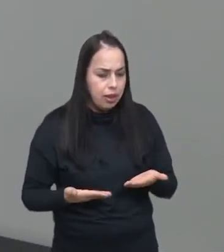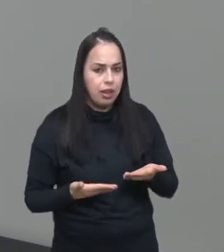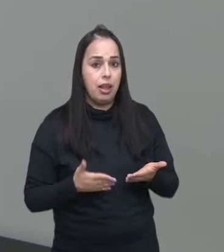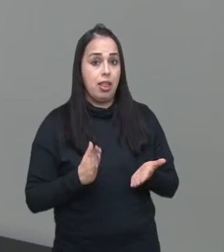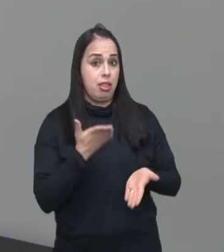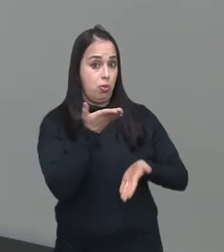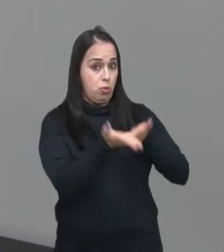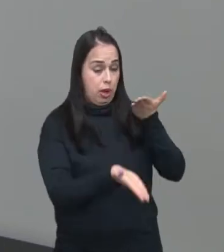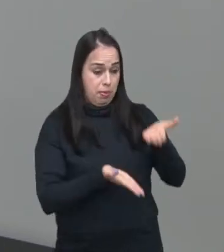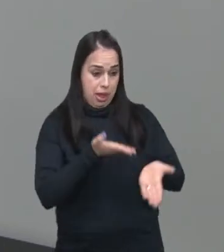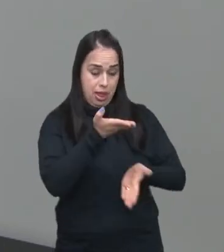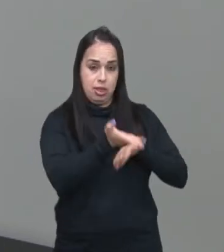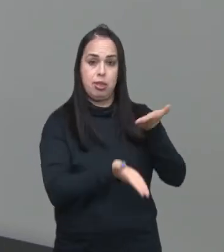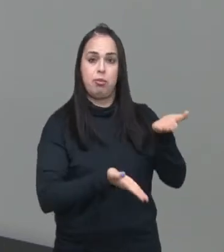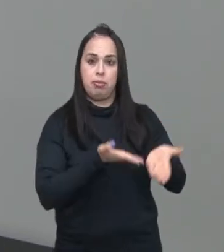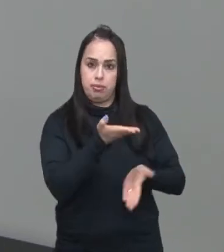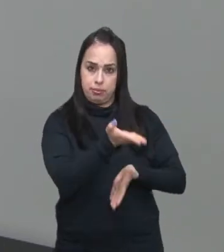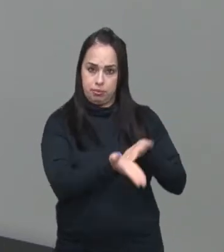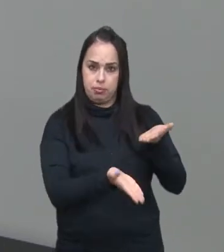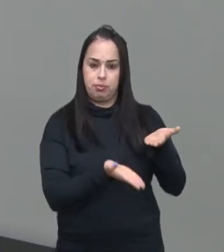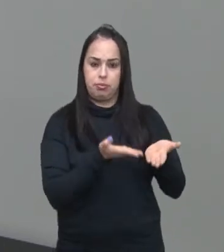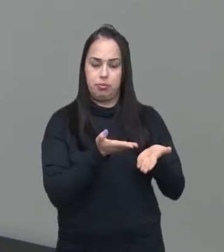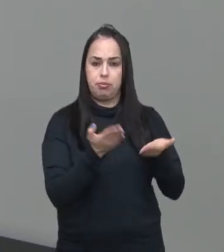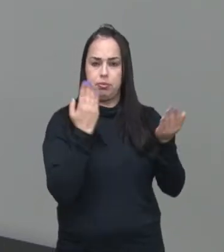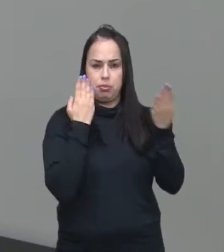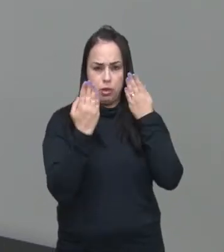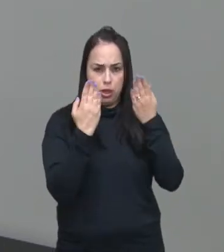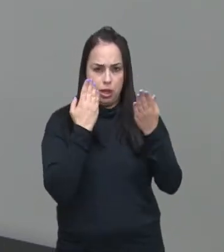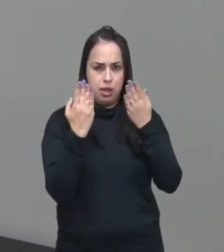criança pós-abuso, fazer o tratamento